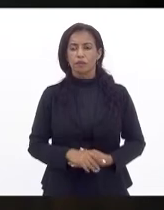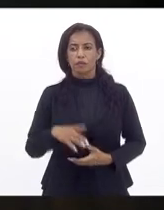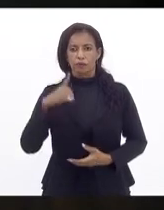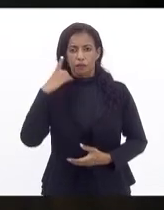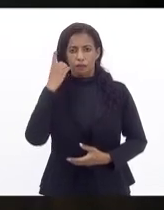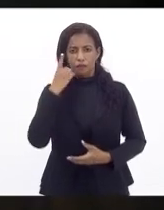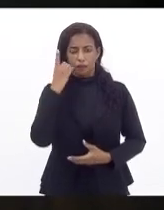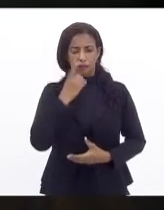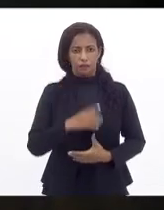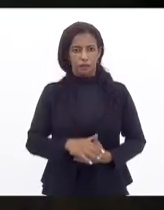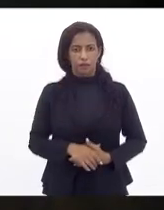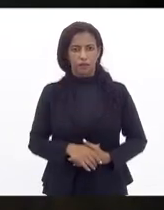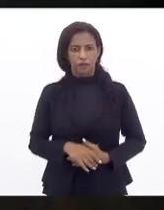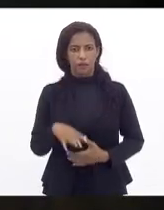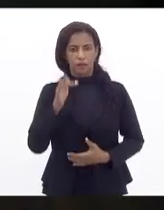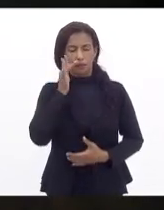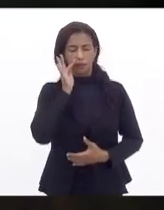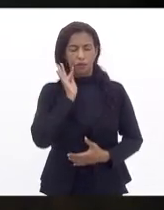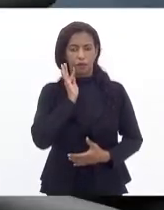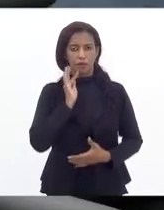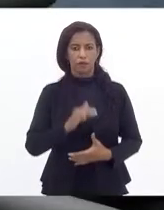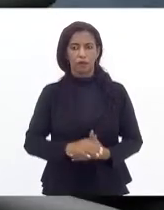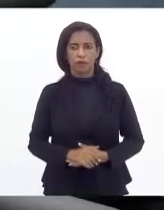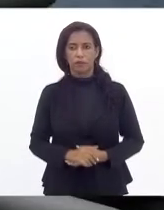deputado Flávio Serafini.